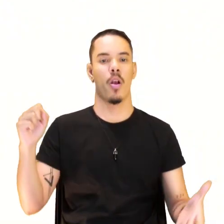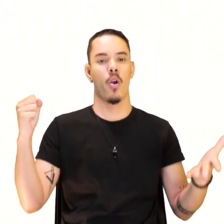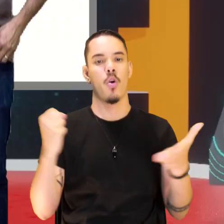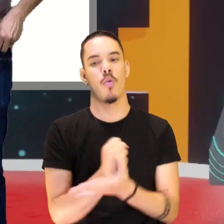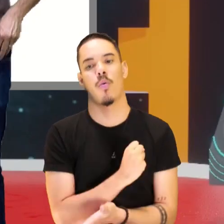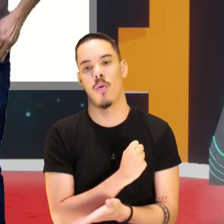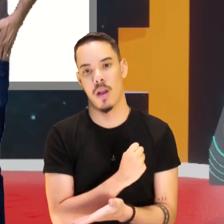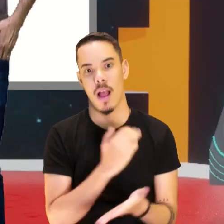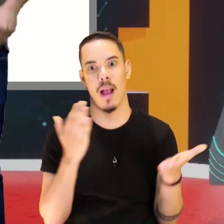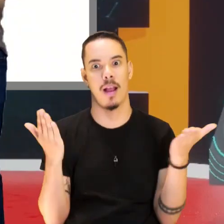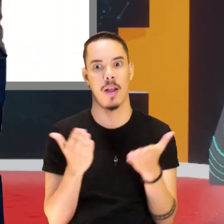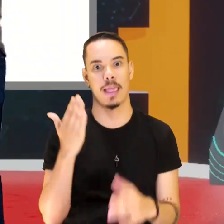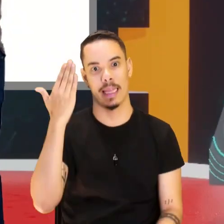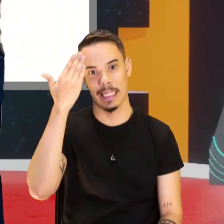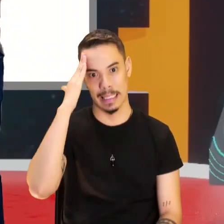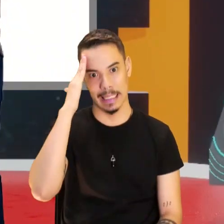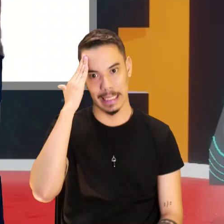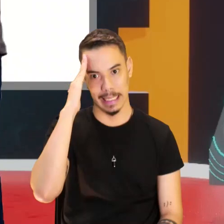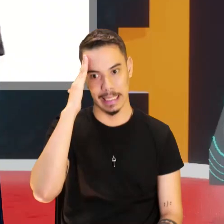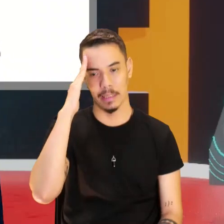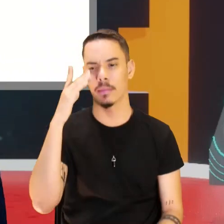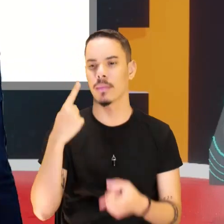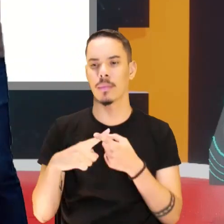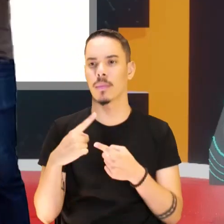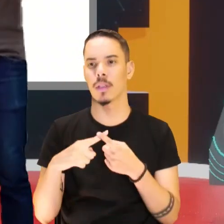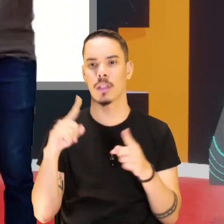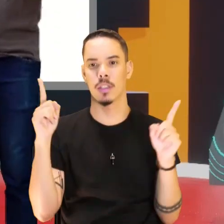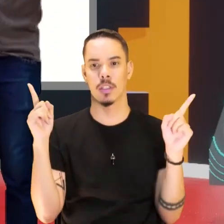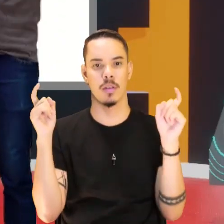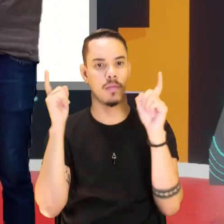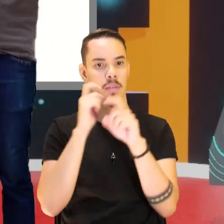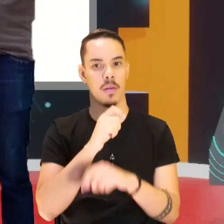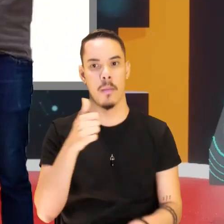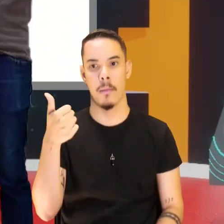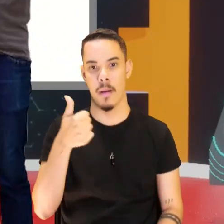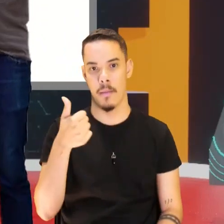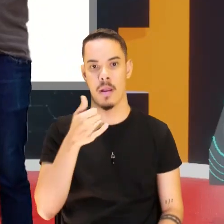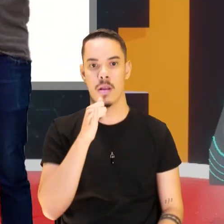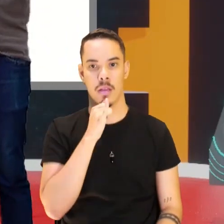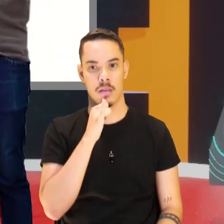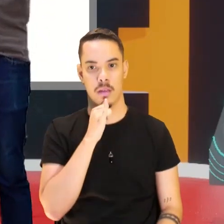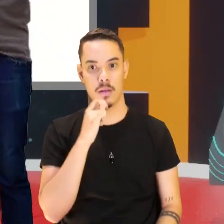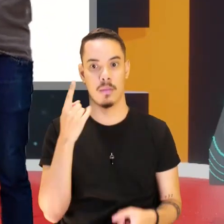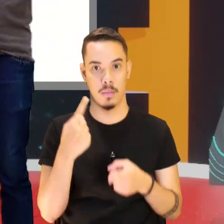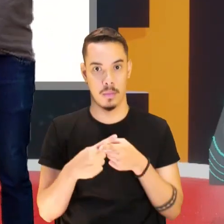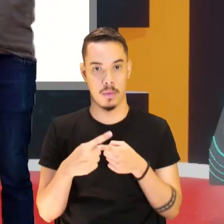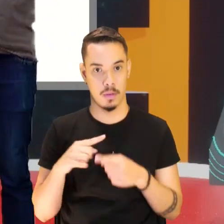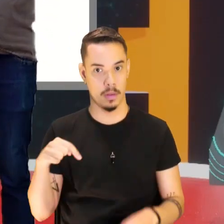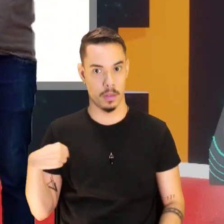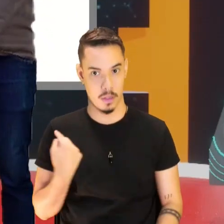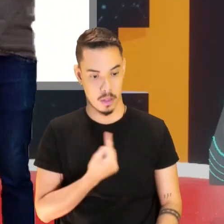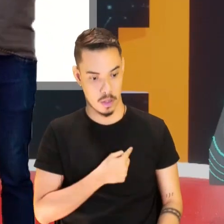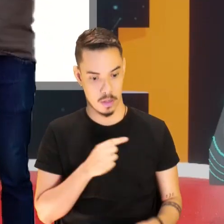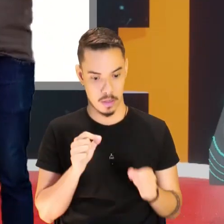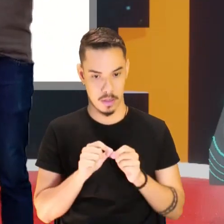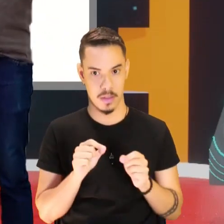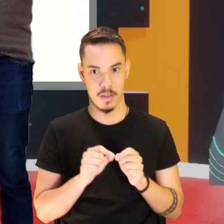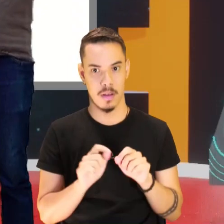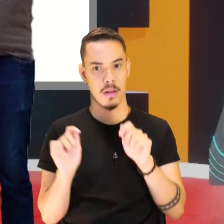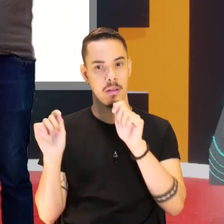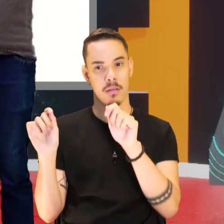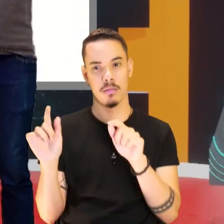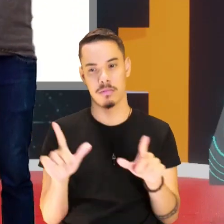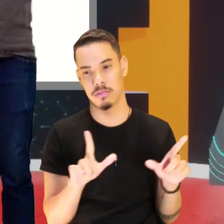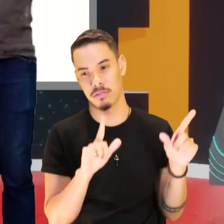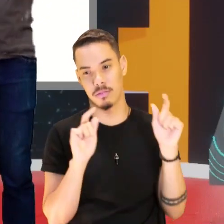Agora entendi porque o que que foi difícil na primeira complicada do primeiro exemplo que a gente fez lâmina por ano